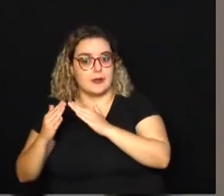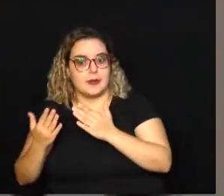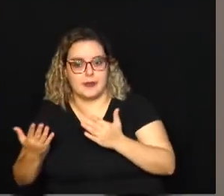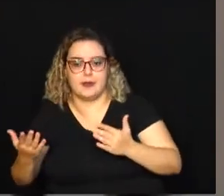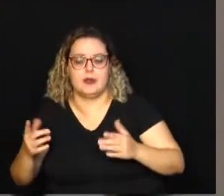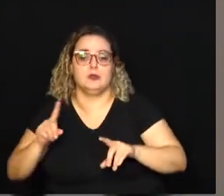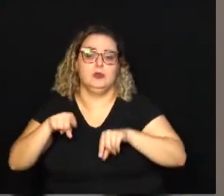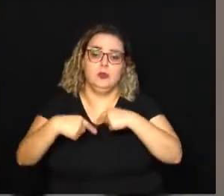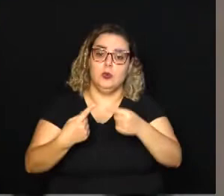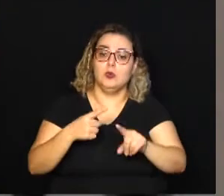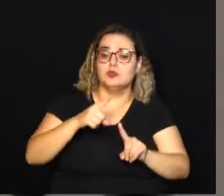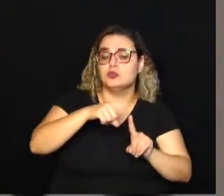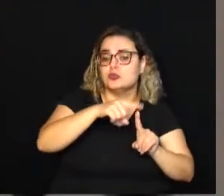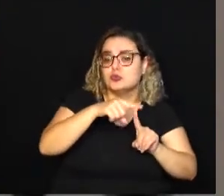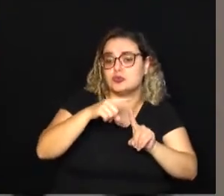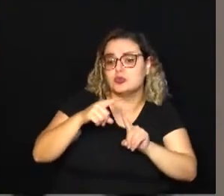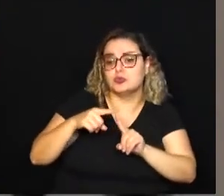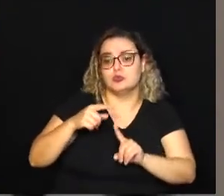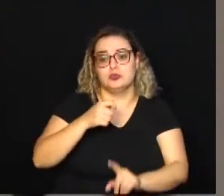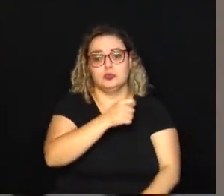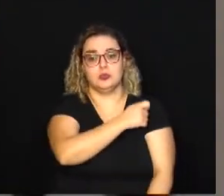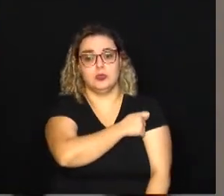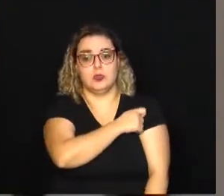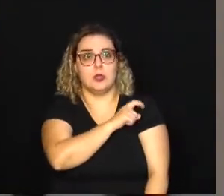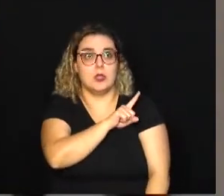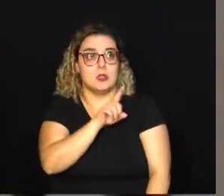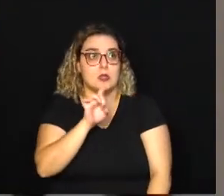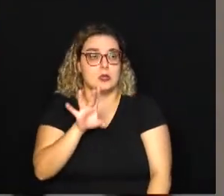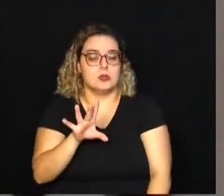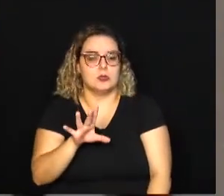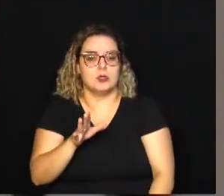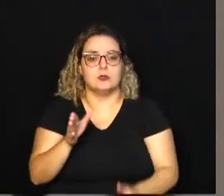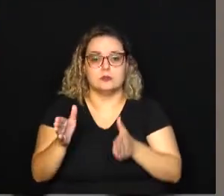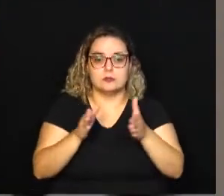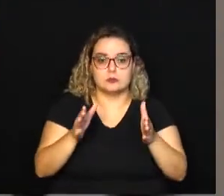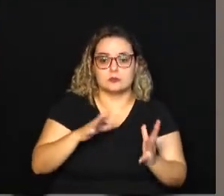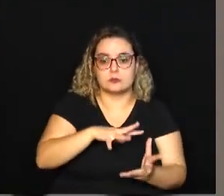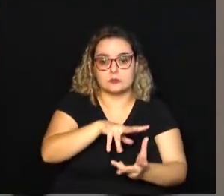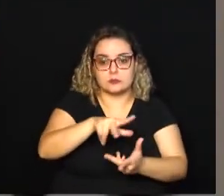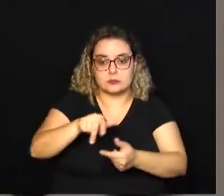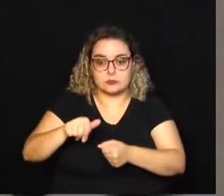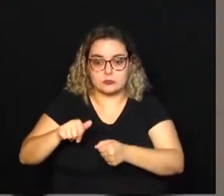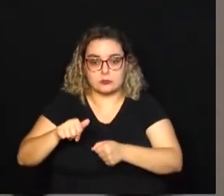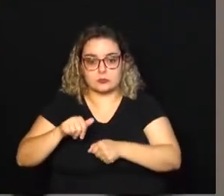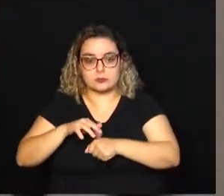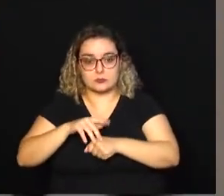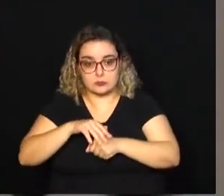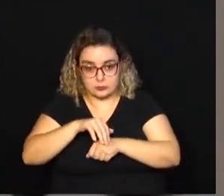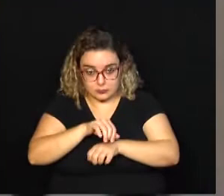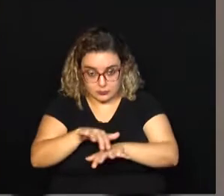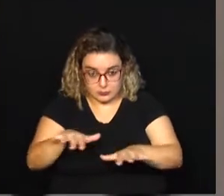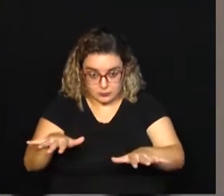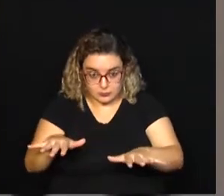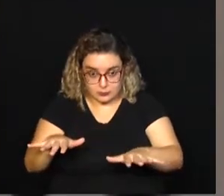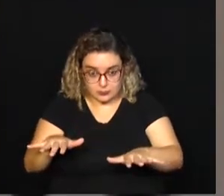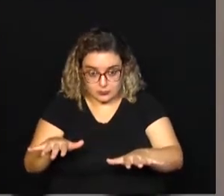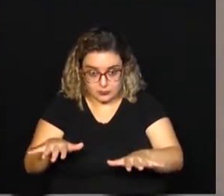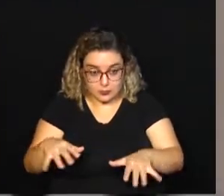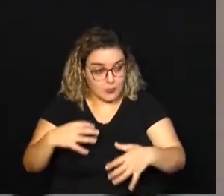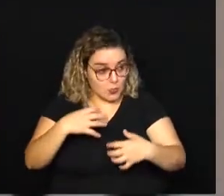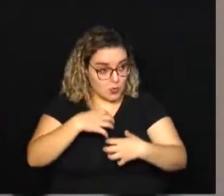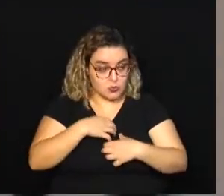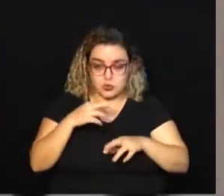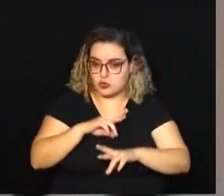nossos alunos, que não só tem a ver com a questão da pandemia, mas, como eu disse no início, uma forma diferente